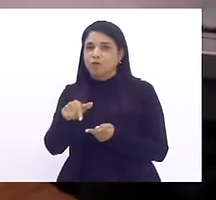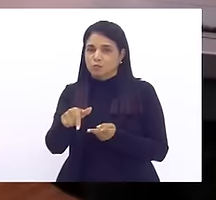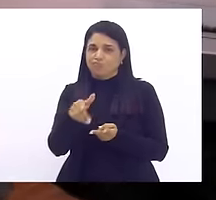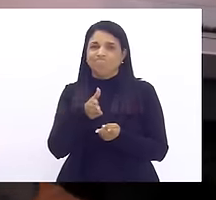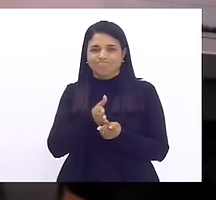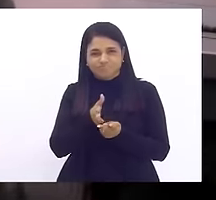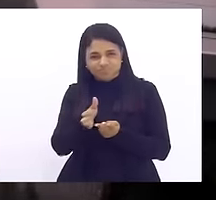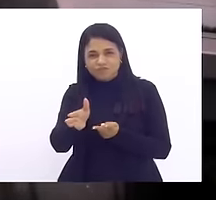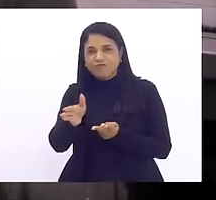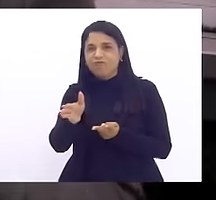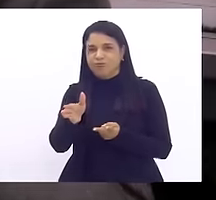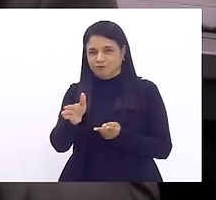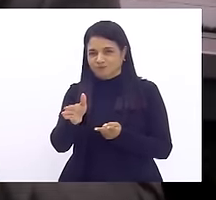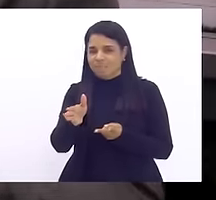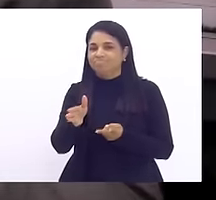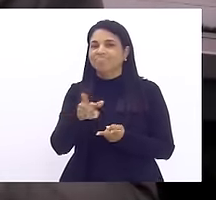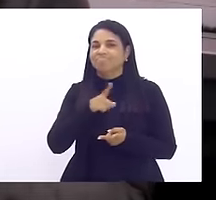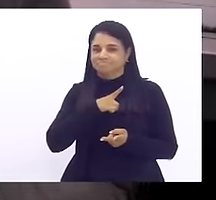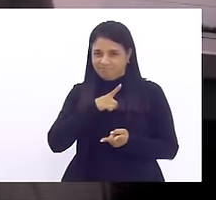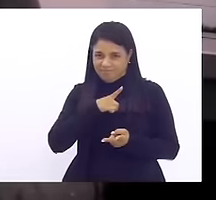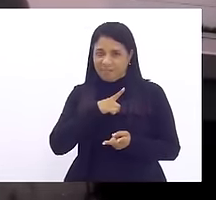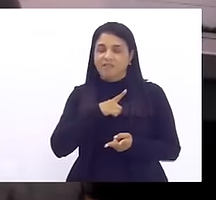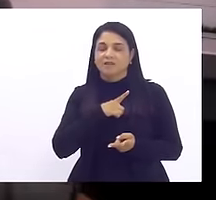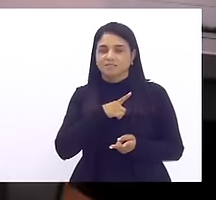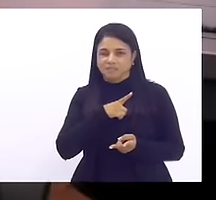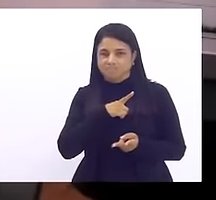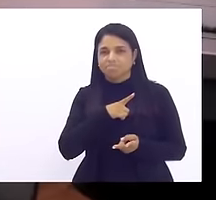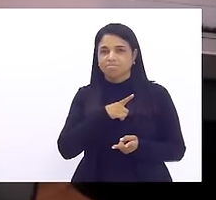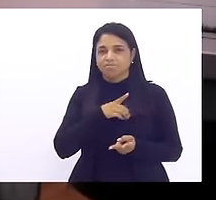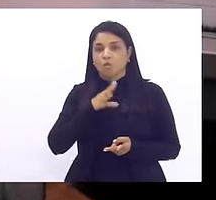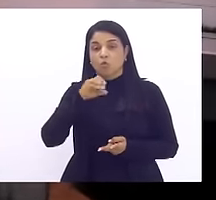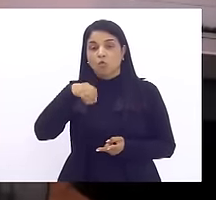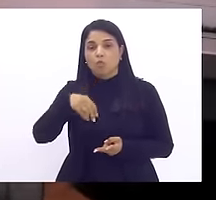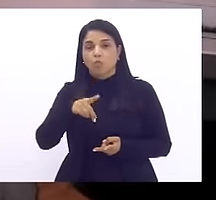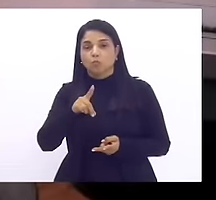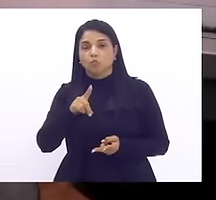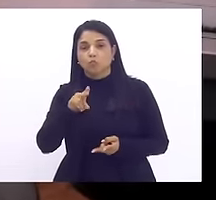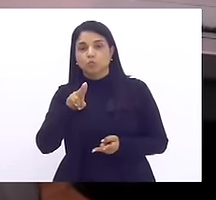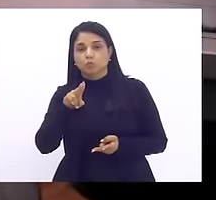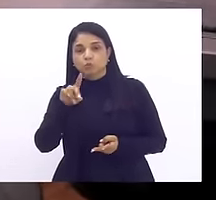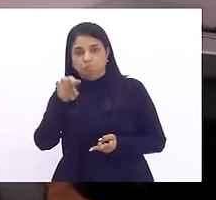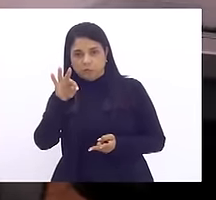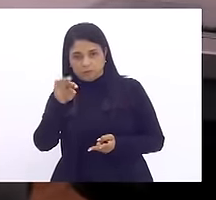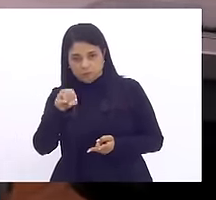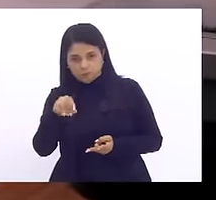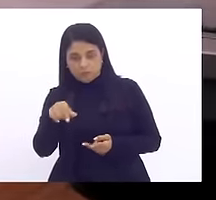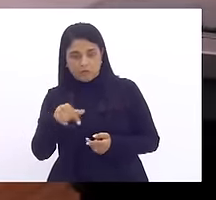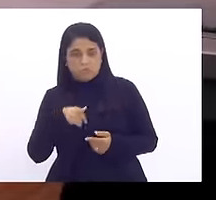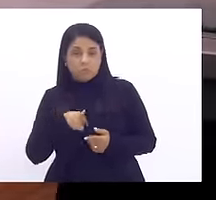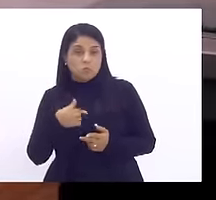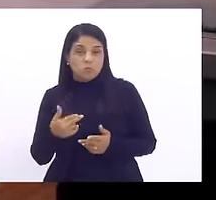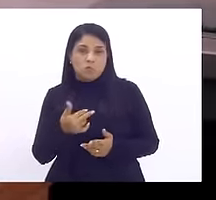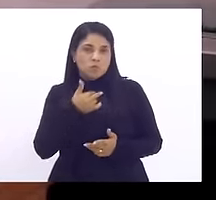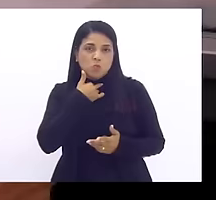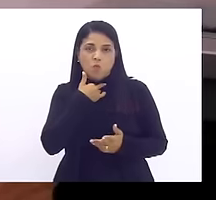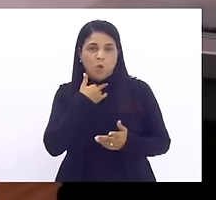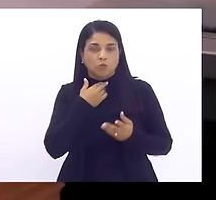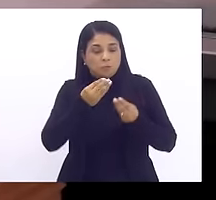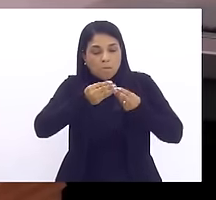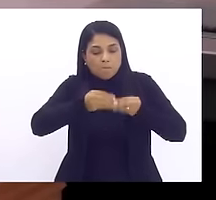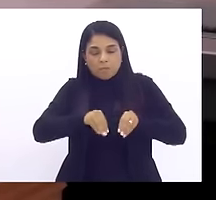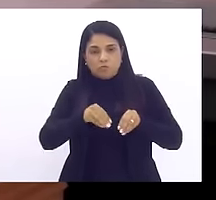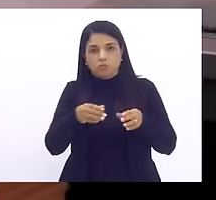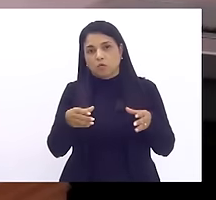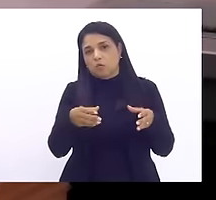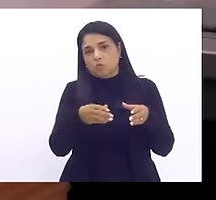Desvio de Conduta e possivelmente haverá outros desvios de Conduta o que não pode manchar uma categoria inteira os fiscais do Detro